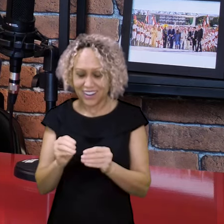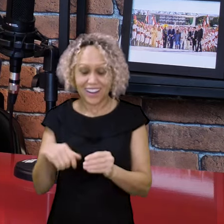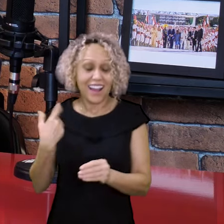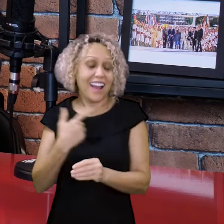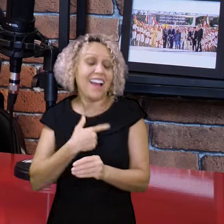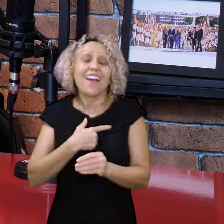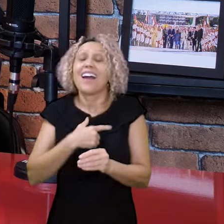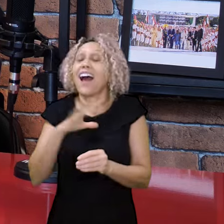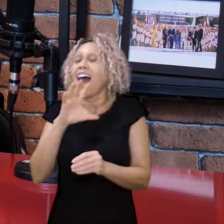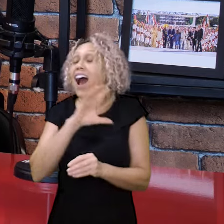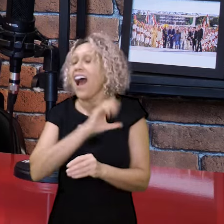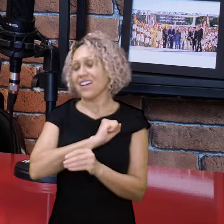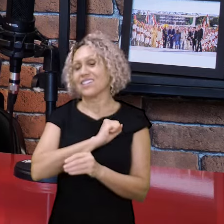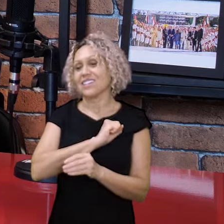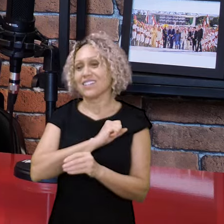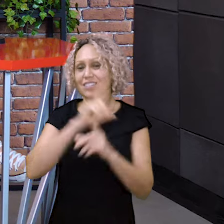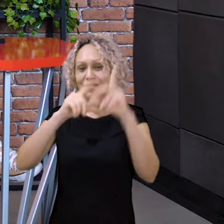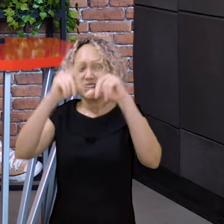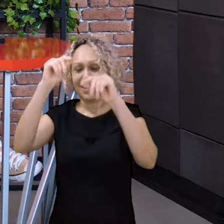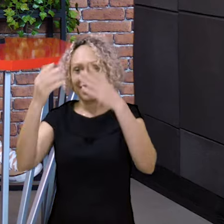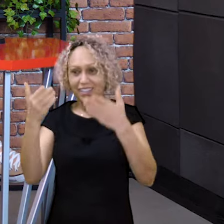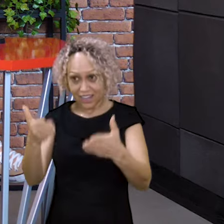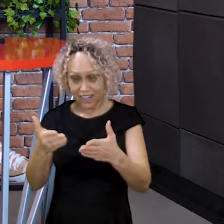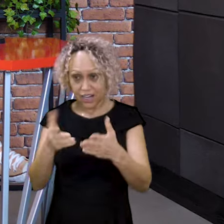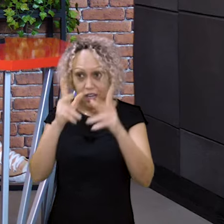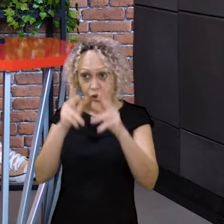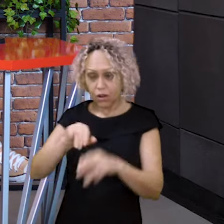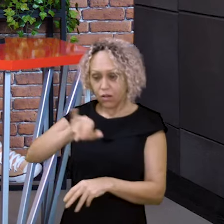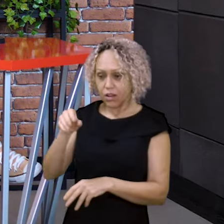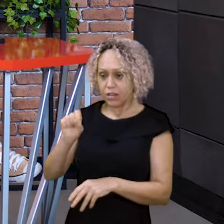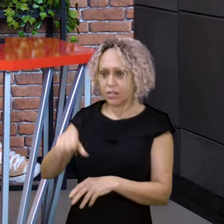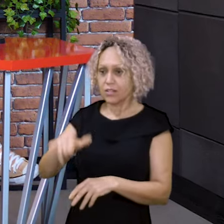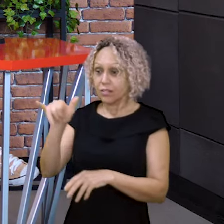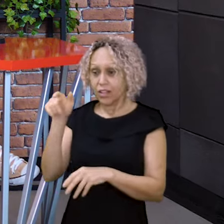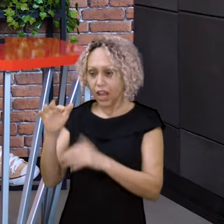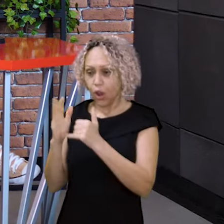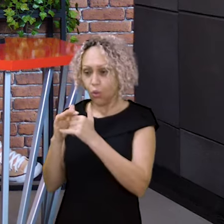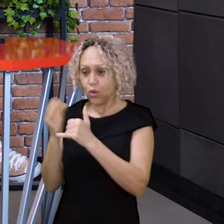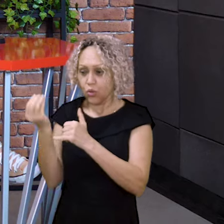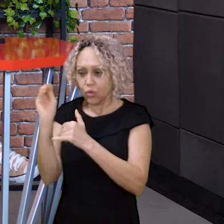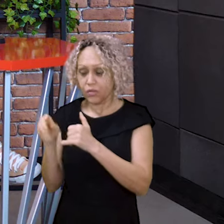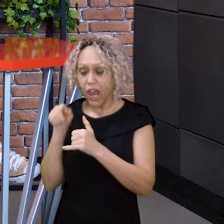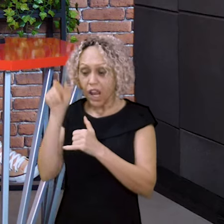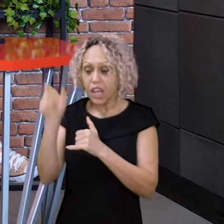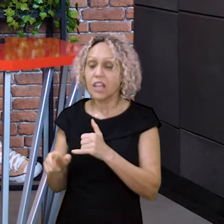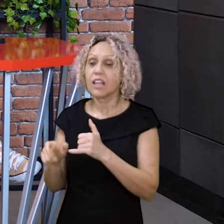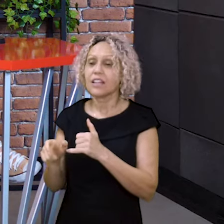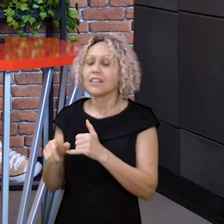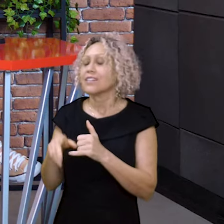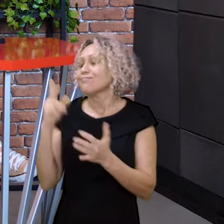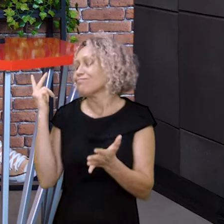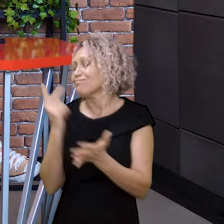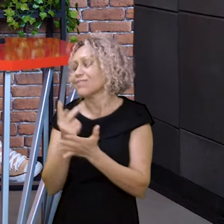avaliação. Afinal, a gente ama estrelas. E faça como a Josi Gomes, que deixou um comentário para a gente lá no YouTube. A Josi escreveu assim,